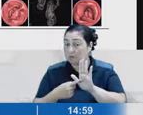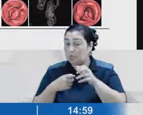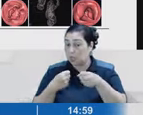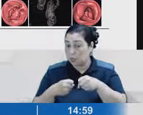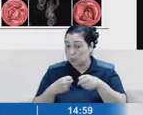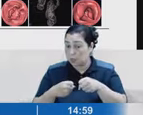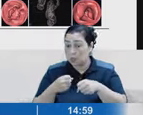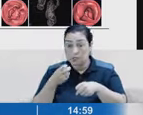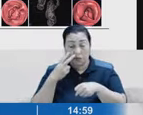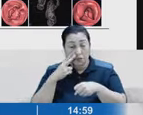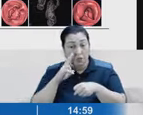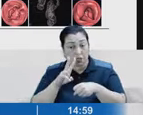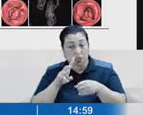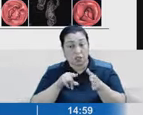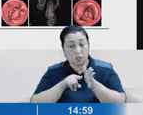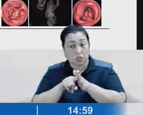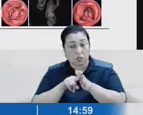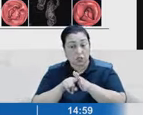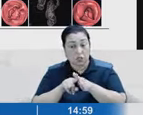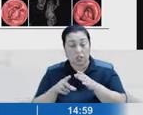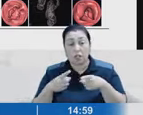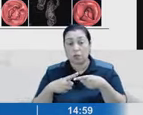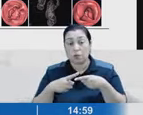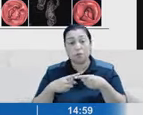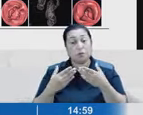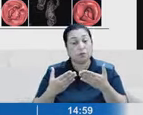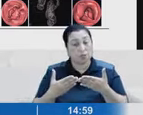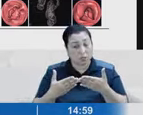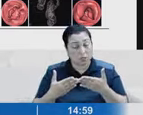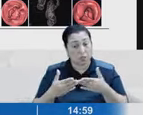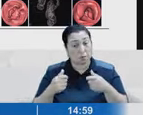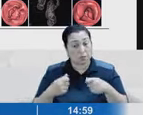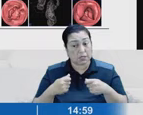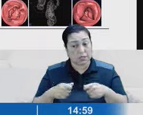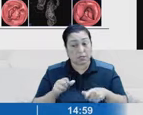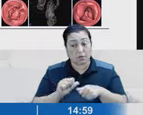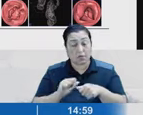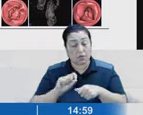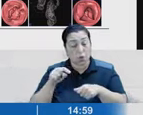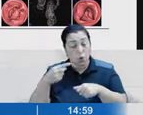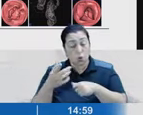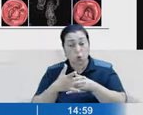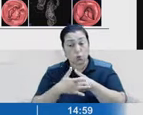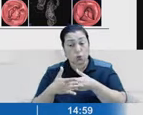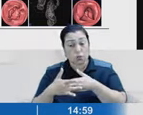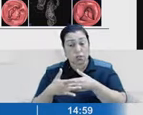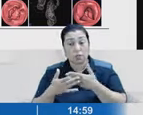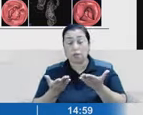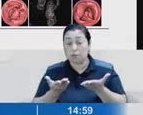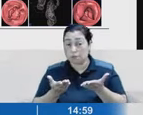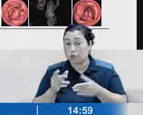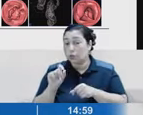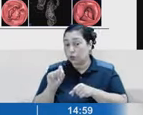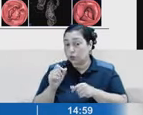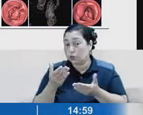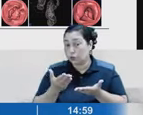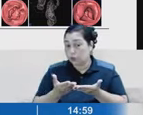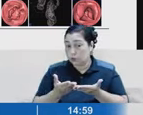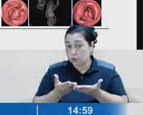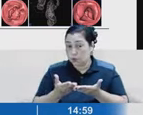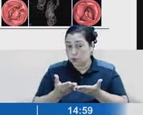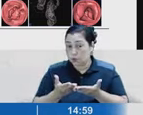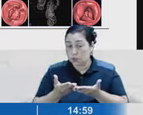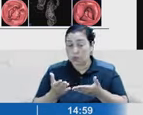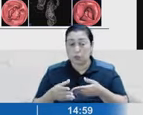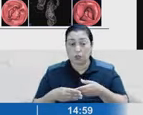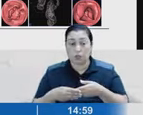ser investigado. Por quê? Porque aí há necessidade de outros exames. E qual que é o exame que é o padrão ouro para o rastreamento do câncer